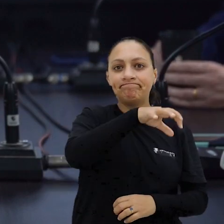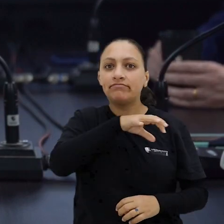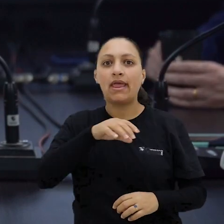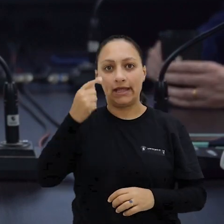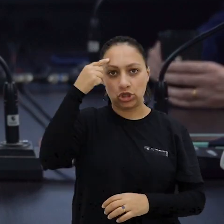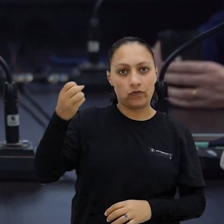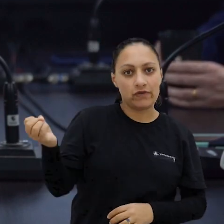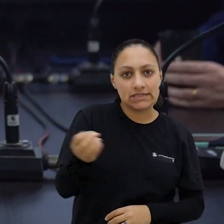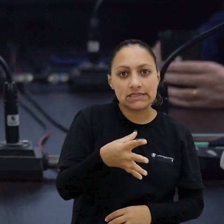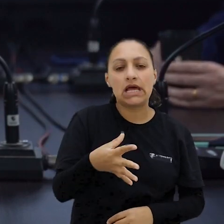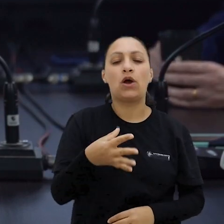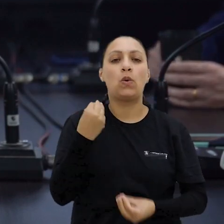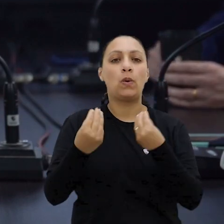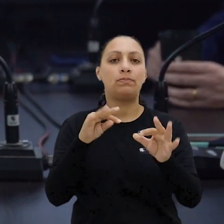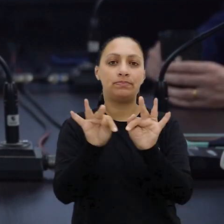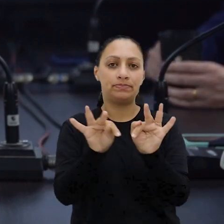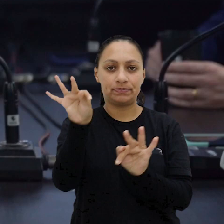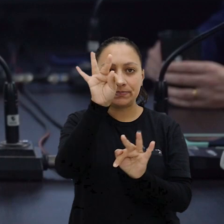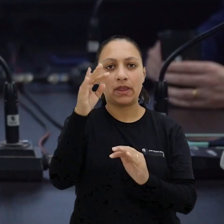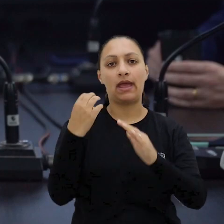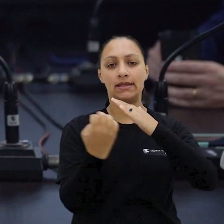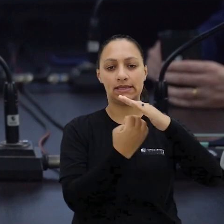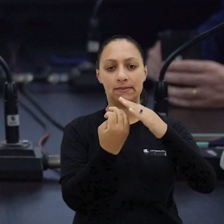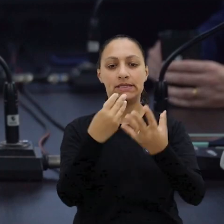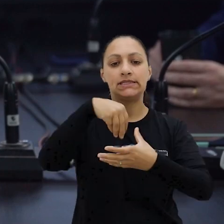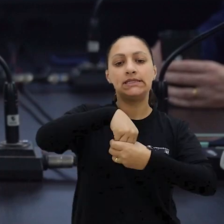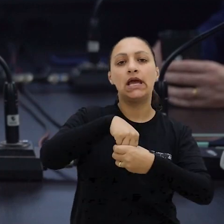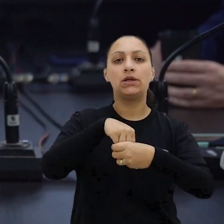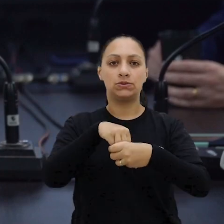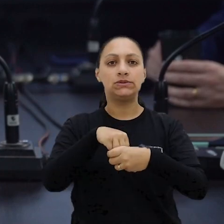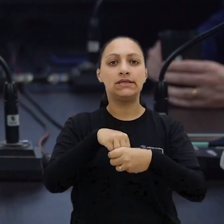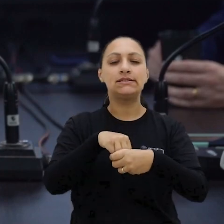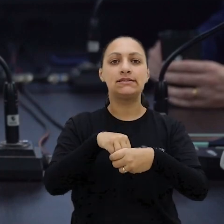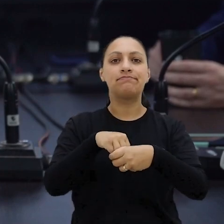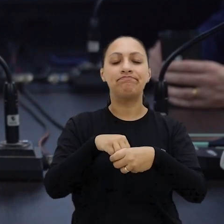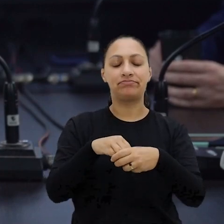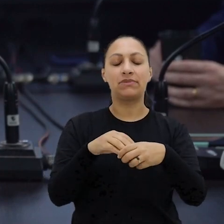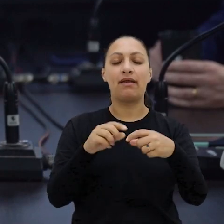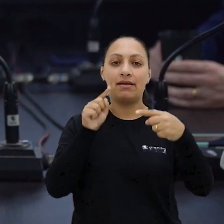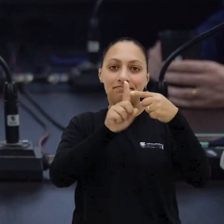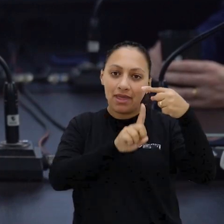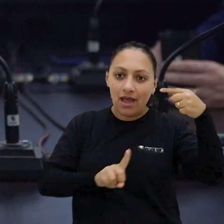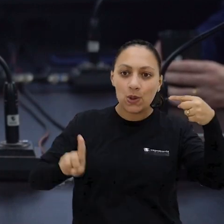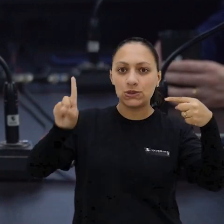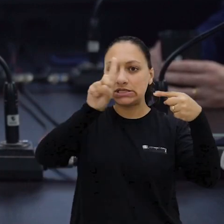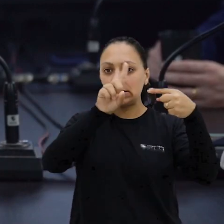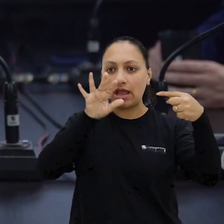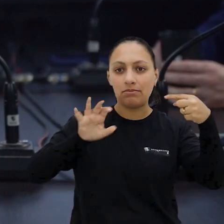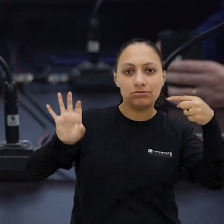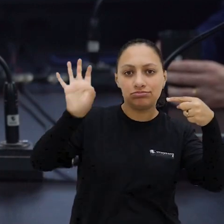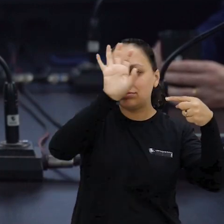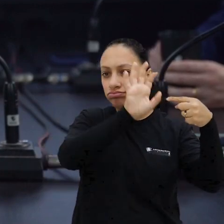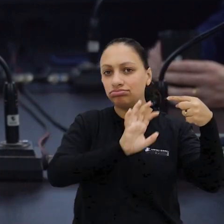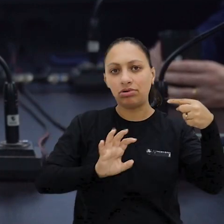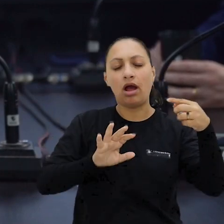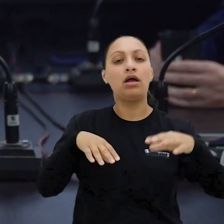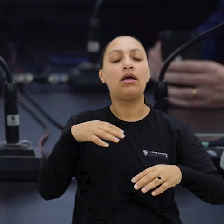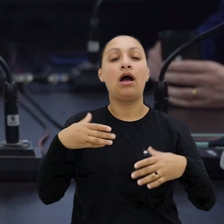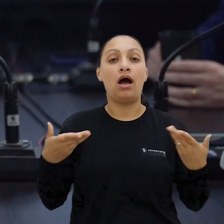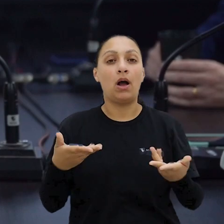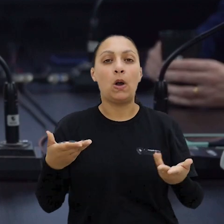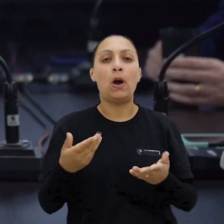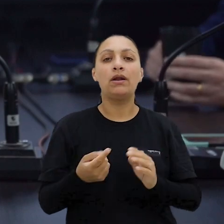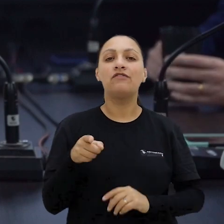que é o Fevale Tech Park, como que são as empresas que estão dentro desse ecossistema. Então, eu vou passar para vocês se